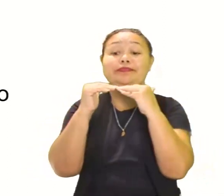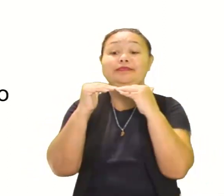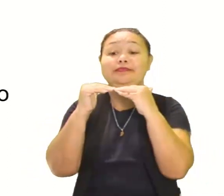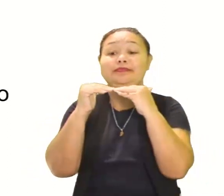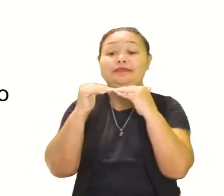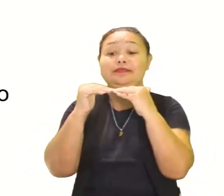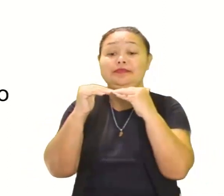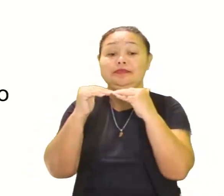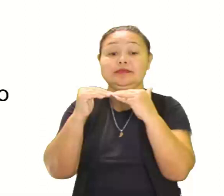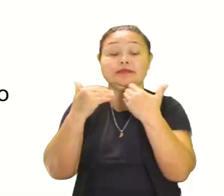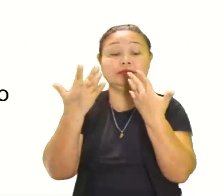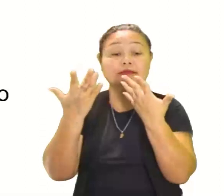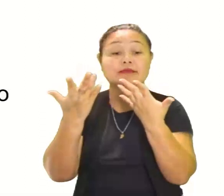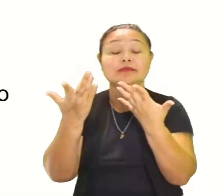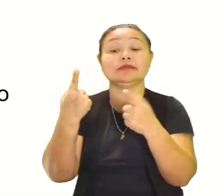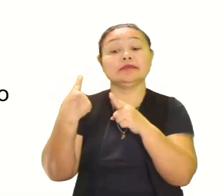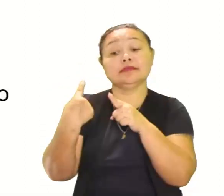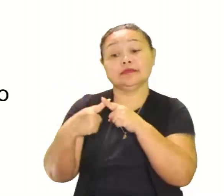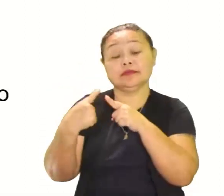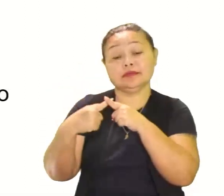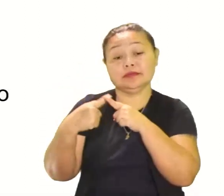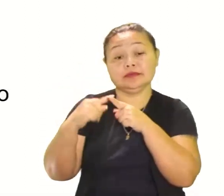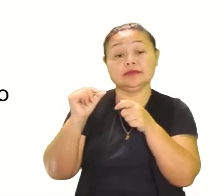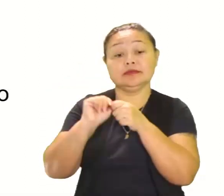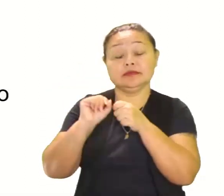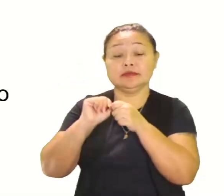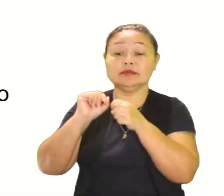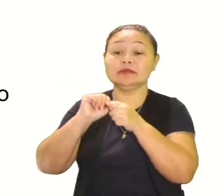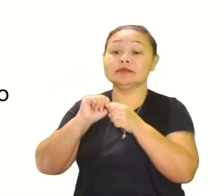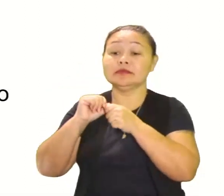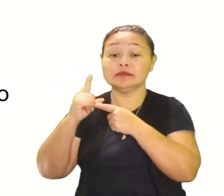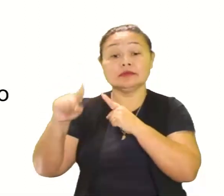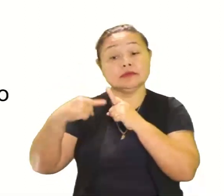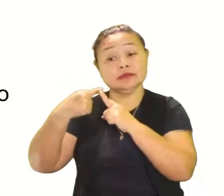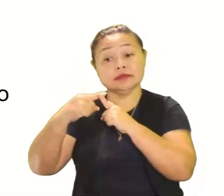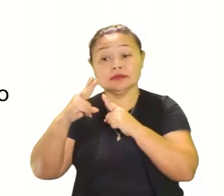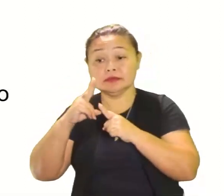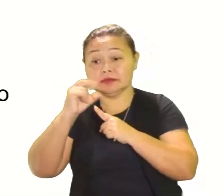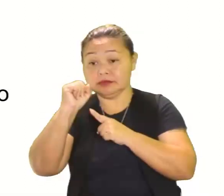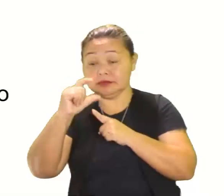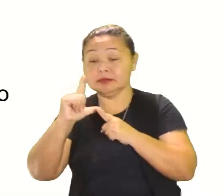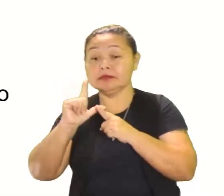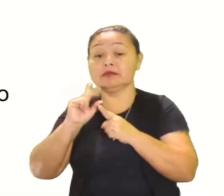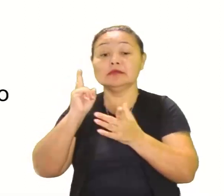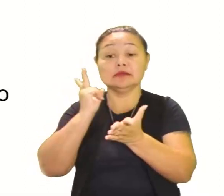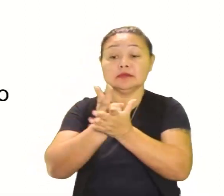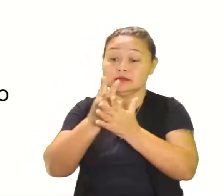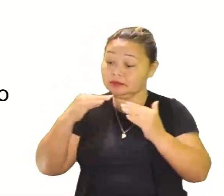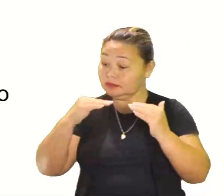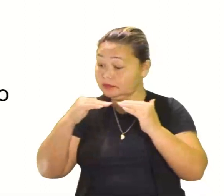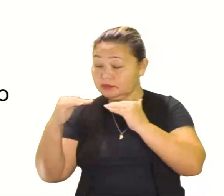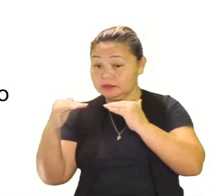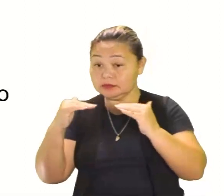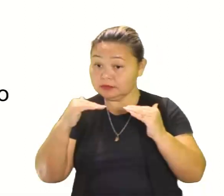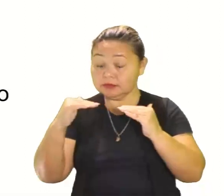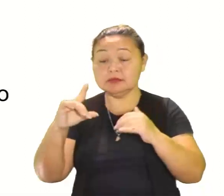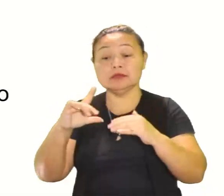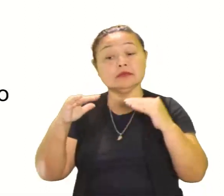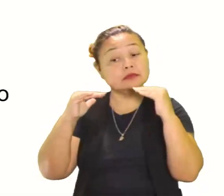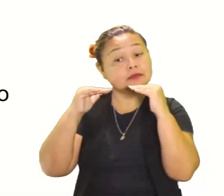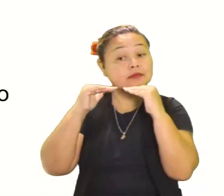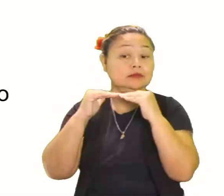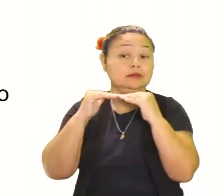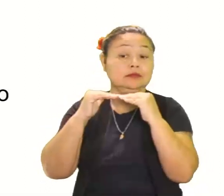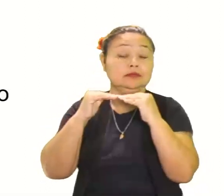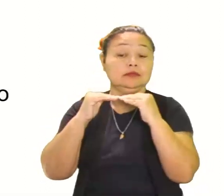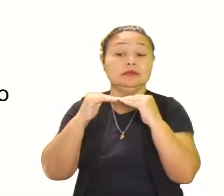empate. Certo? Beleza. Por quê? Porque temos forças com sinais contrários, mas de mesma intensidade. Beleza. É isso, era só